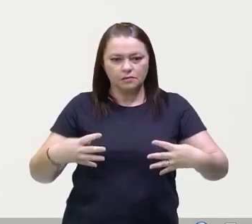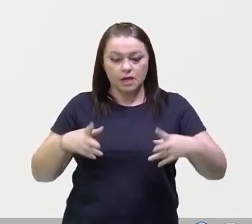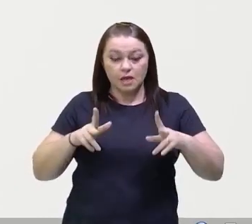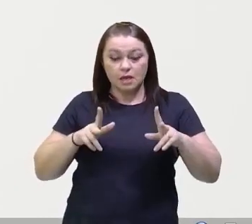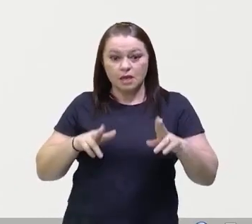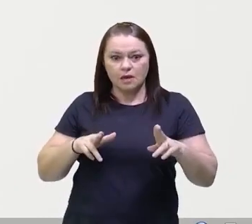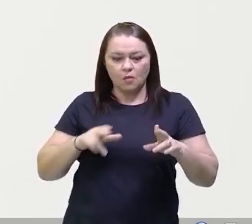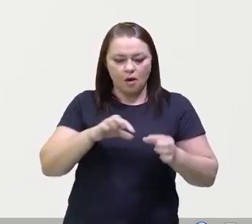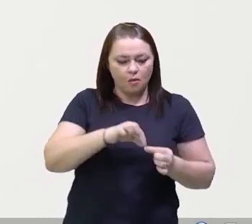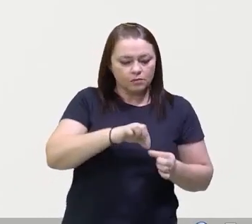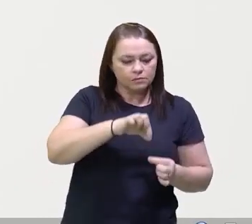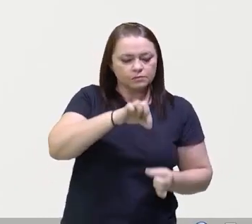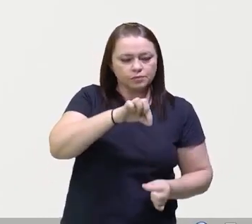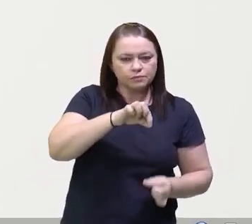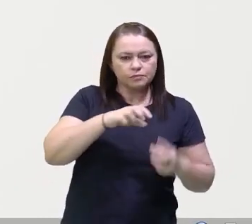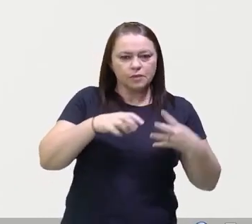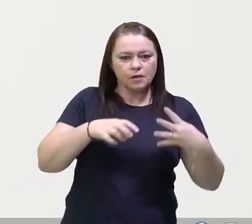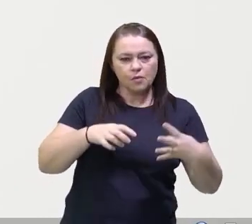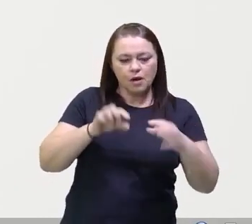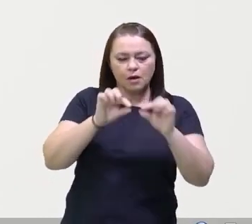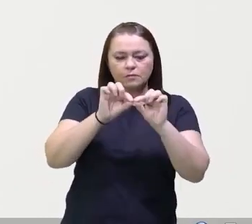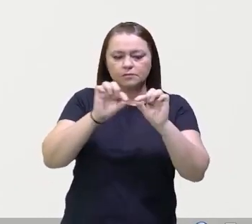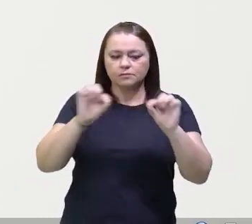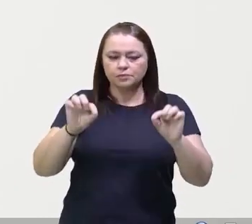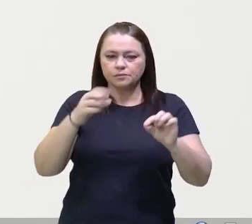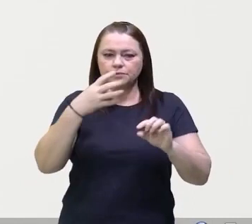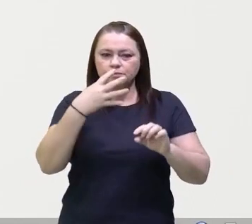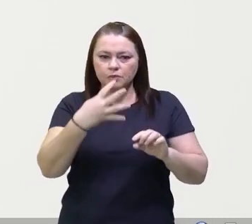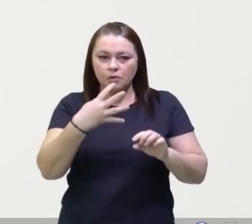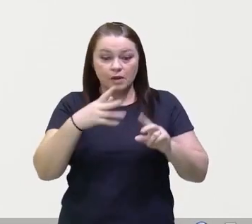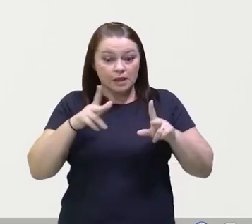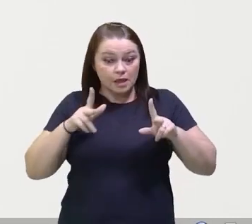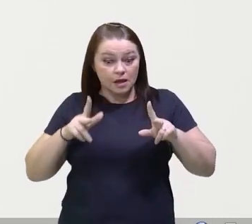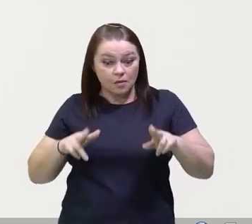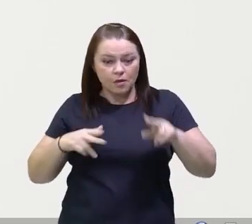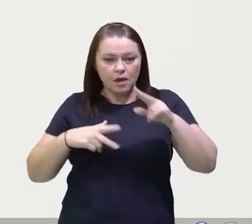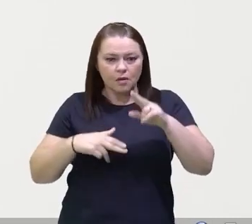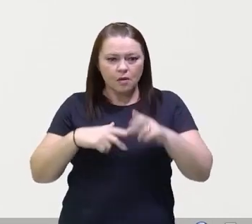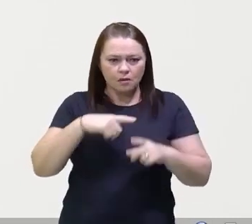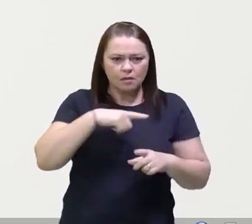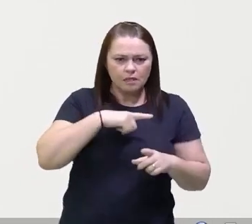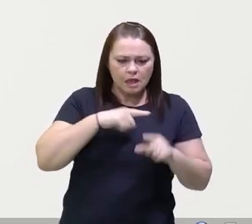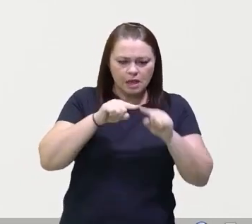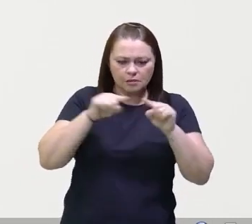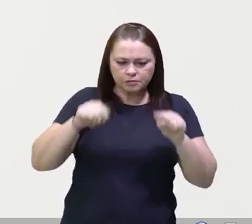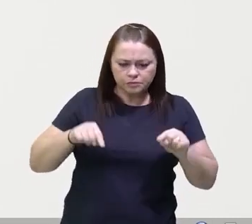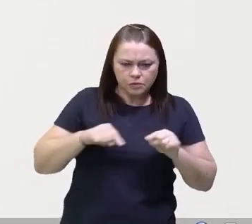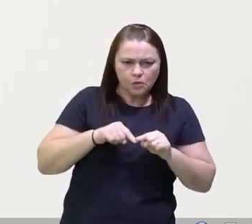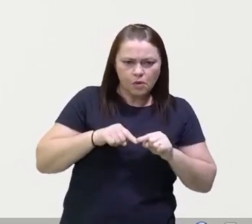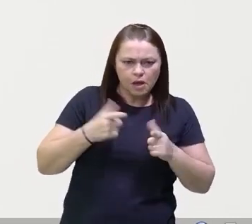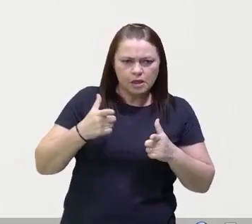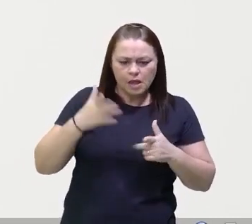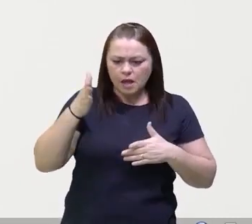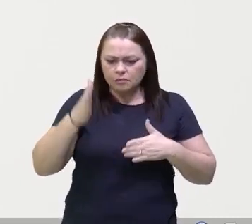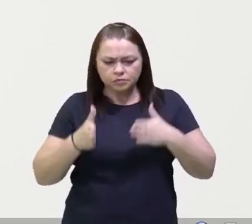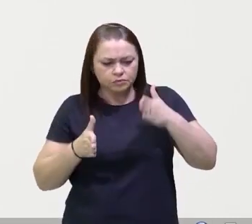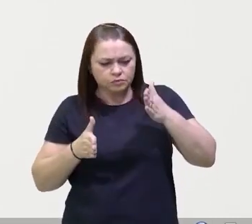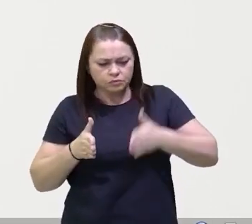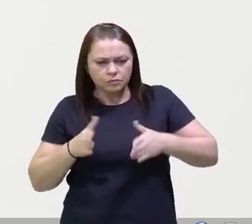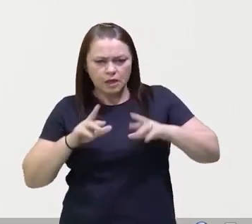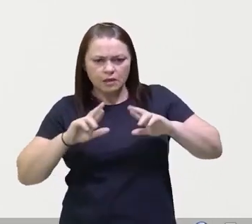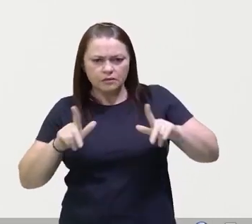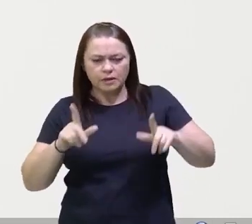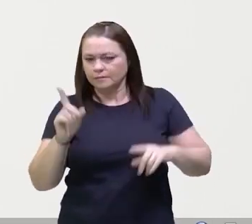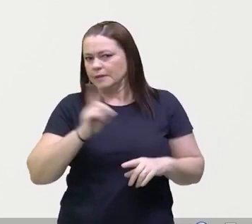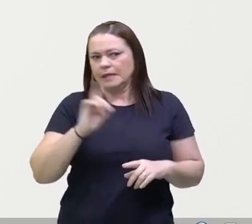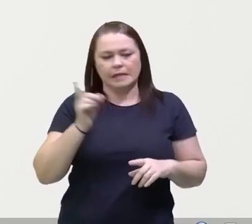que valer 4, tá certo? Professor, então não existe quadrado de lado diferente? De jeito nenhum, não faça uma coisa dessa, não seria